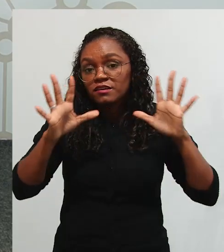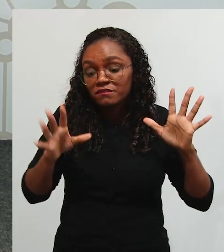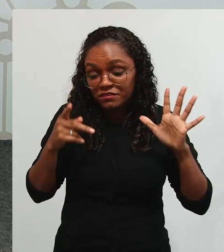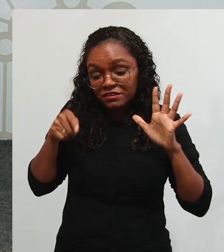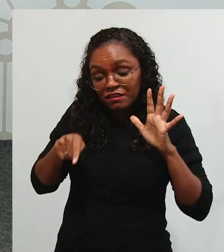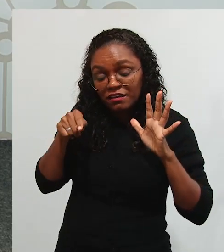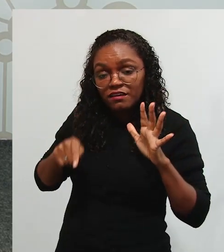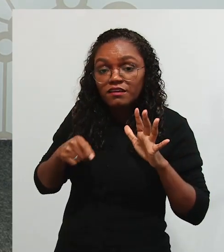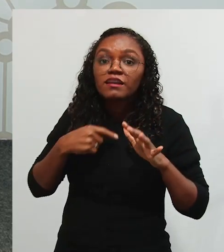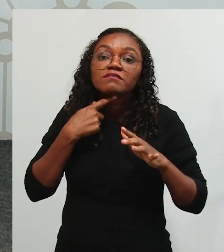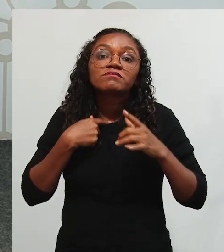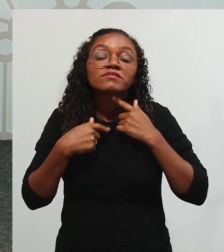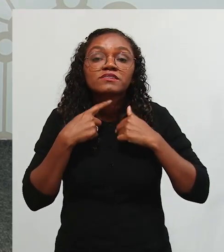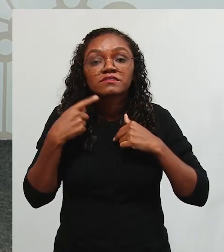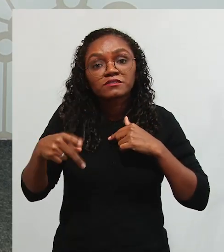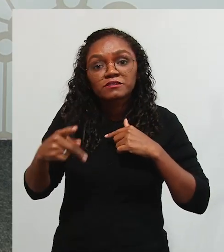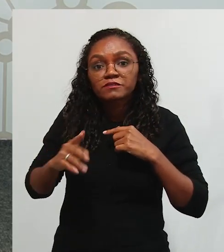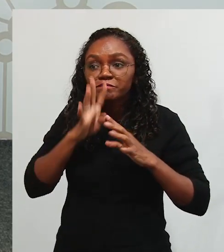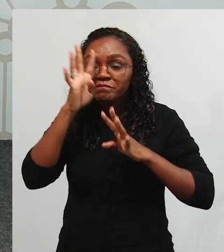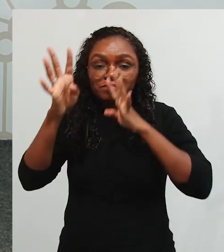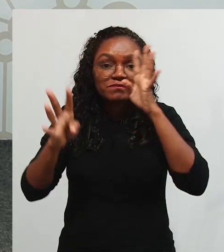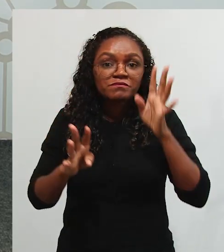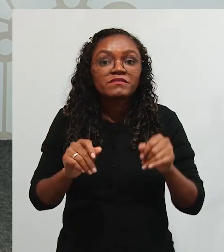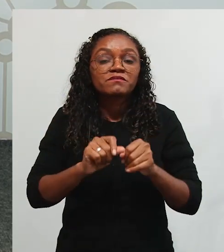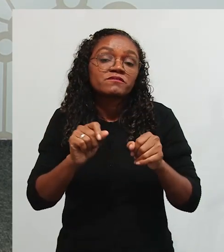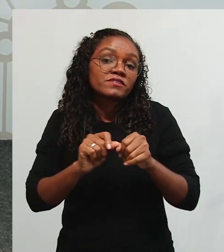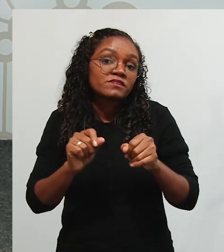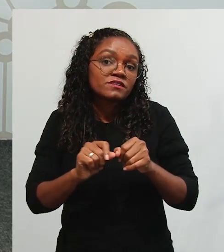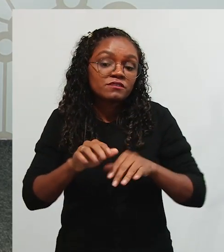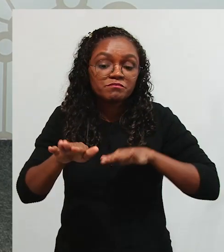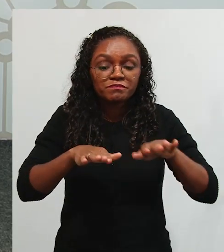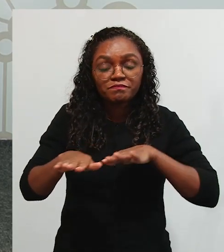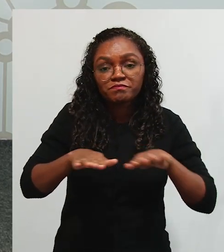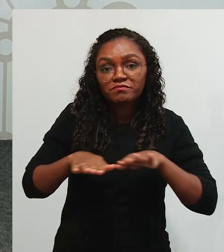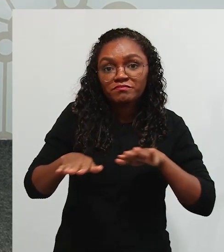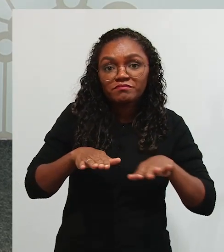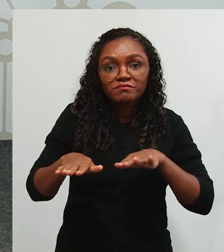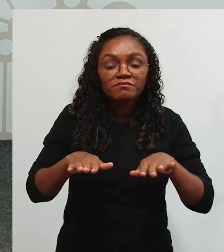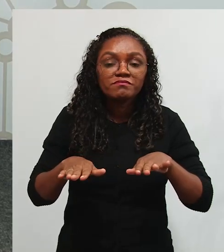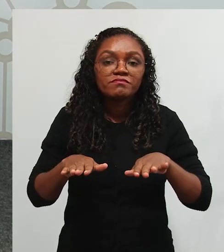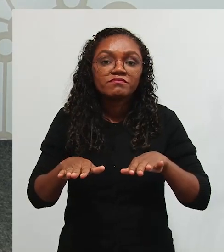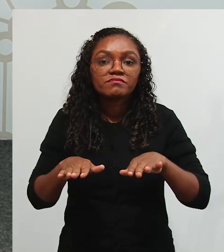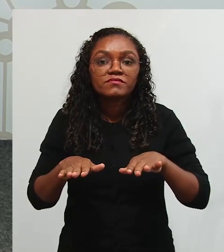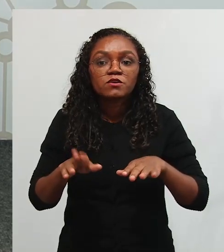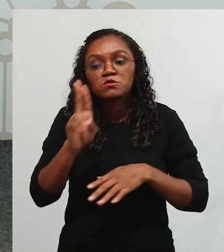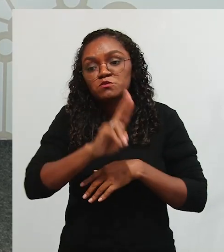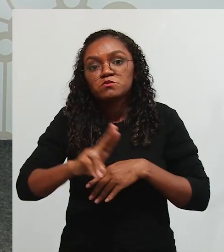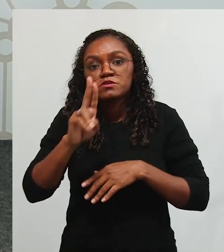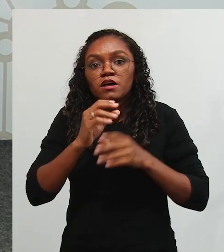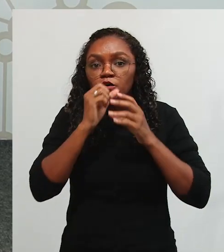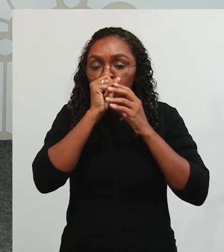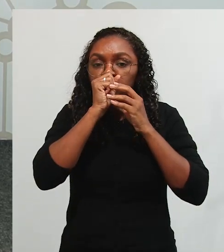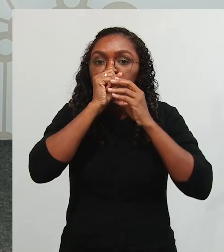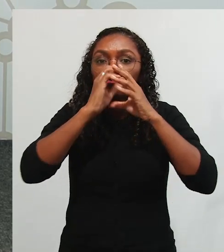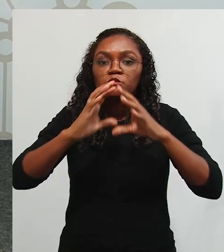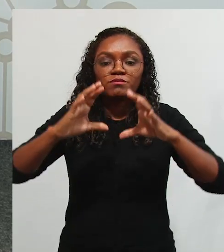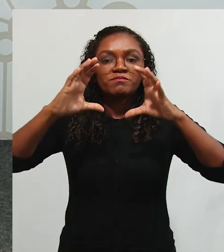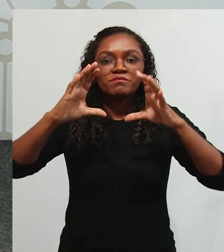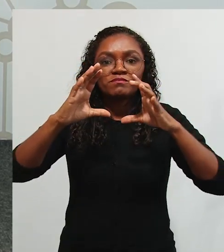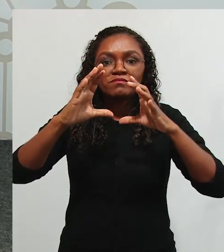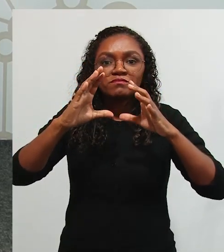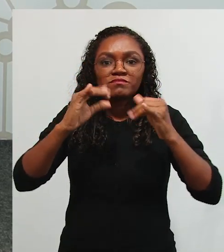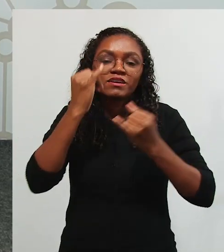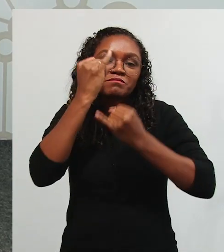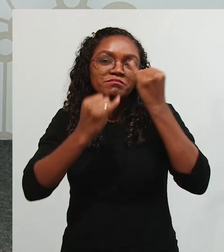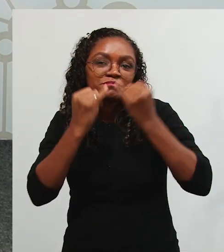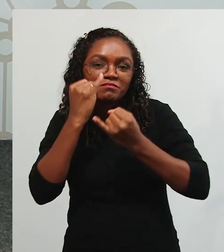mesmo tempo criando e ao mesmo tempo também realizando os movimentos. Pode utilizar balão para simular a brincadeira